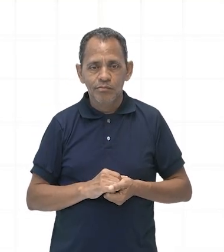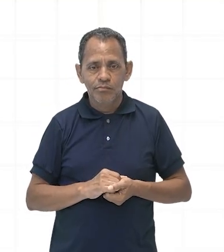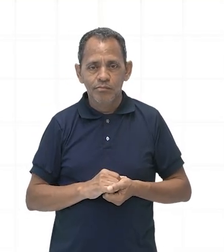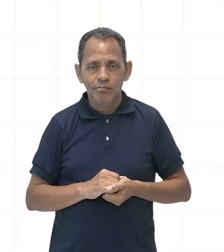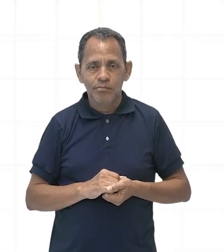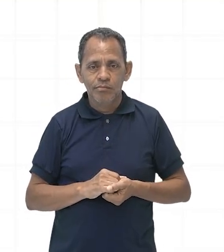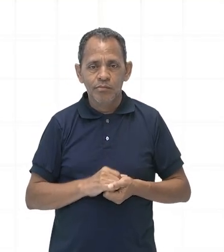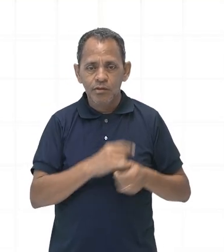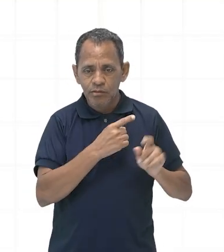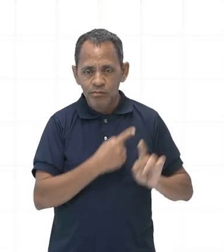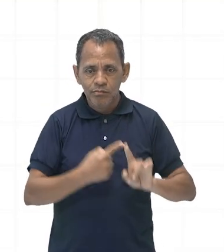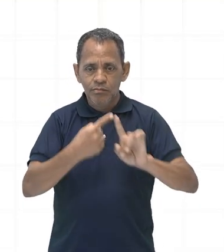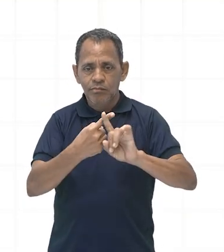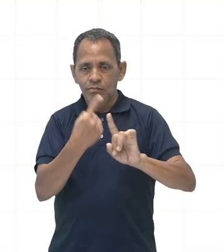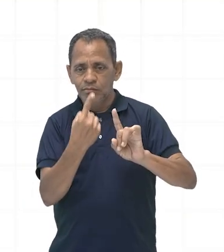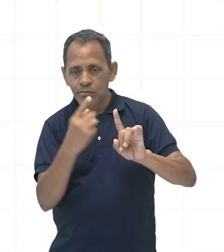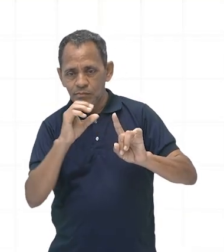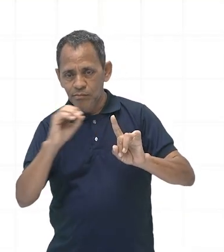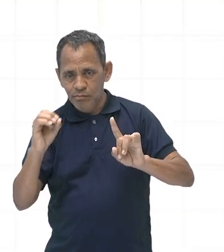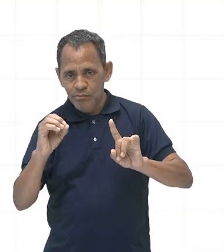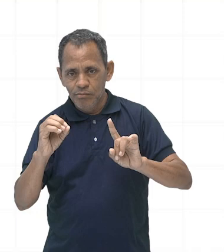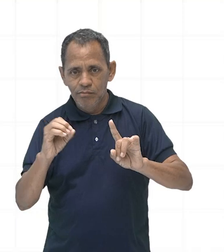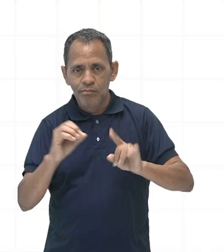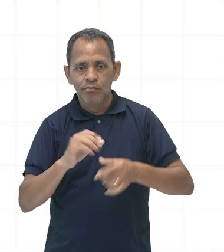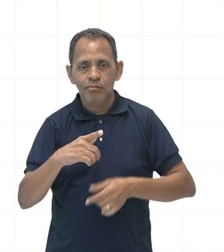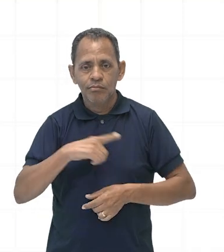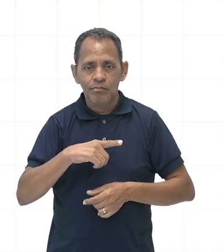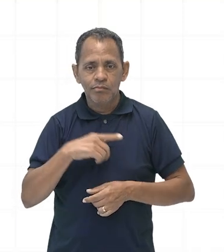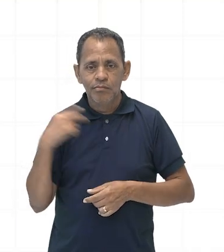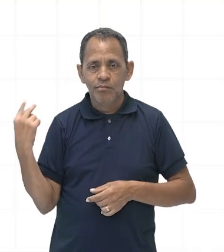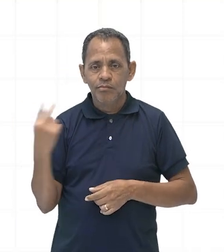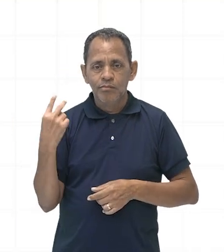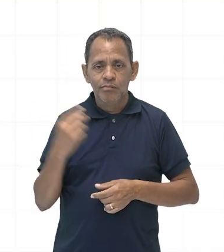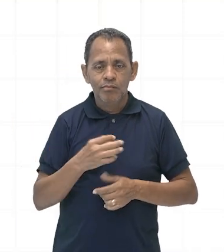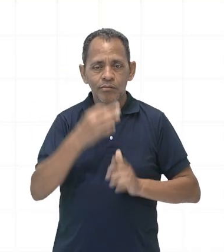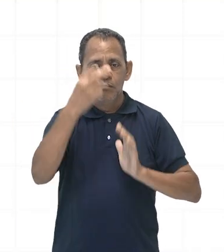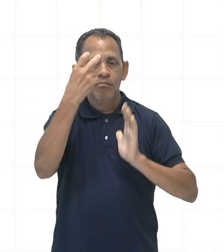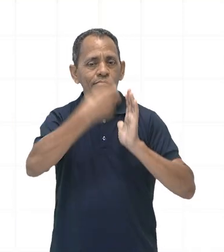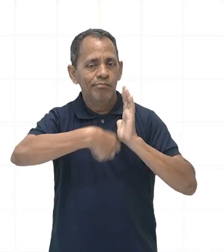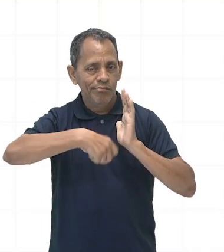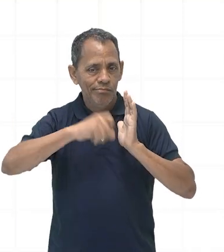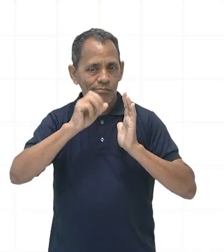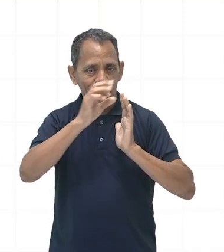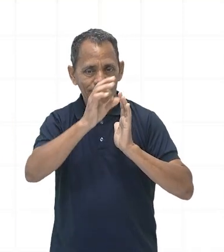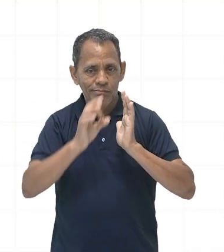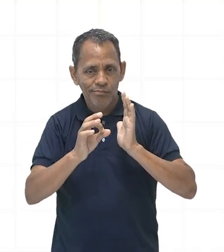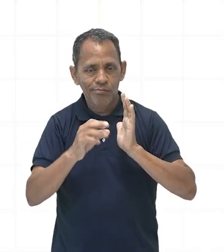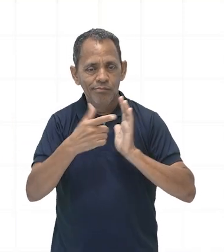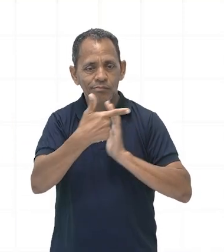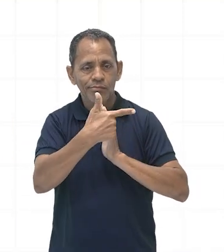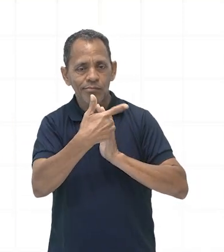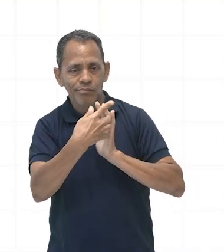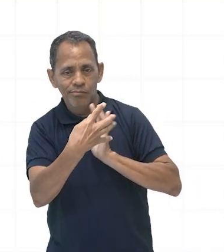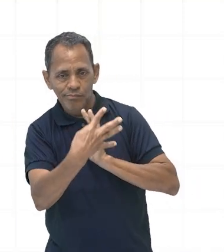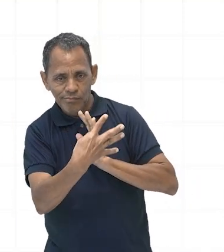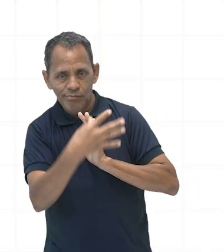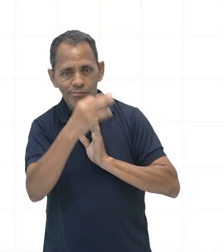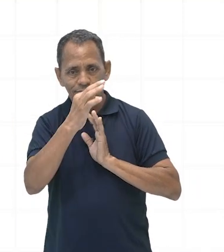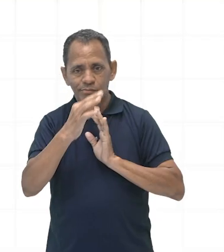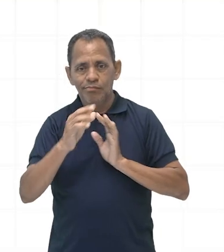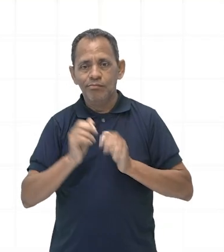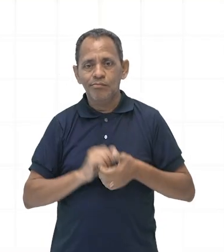Então, 0,24 vezes 100 me dá um percentual de desconto de